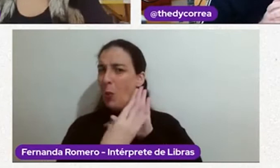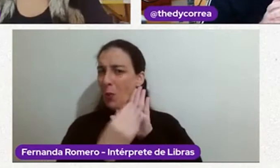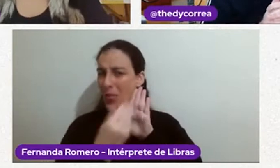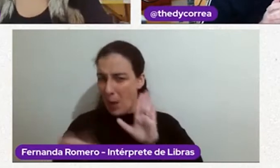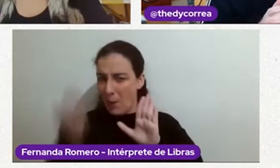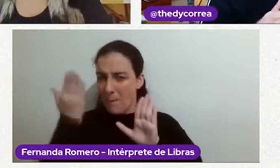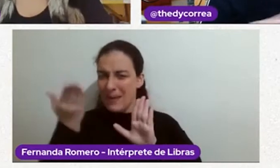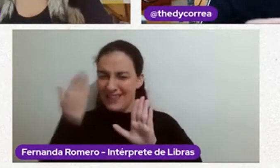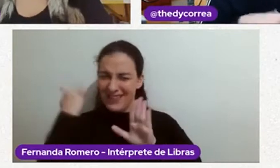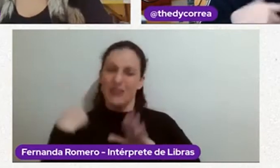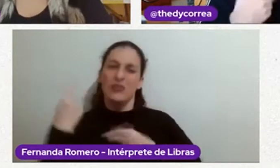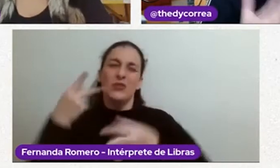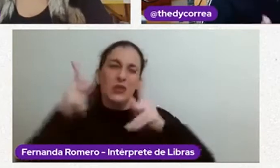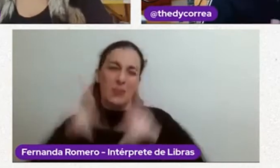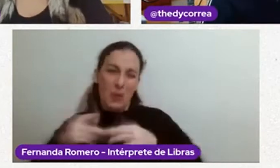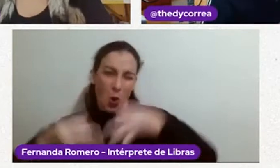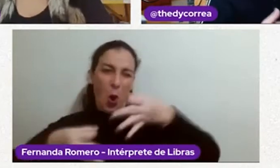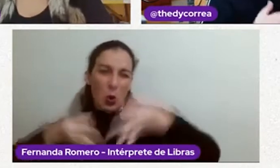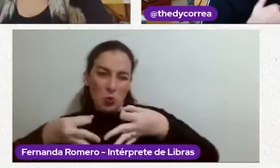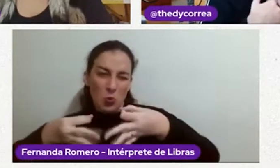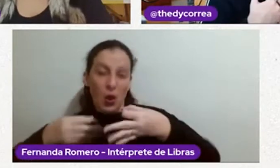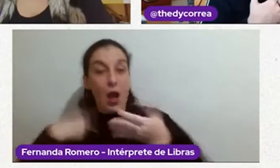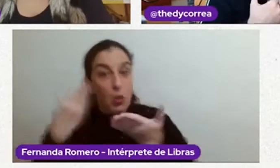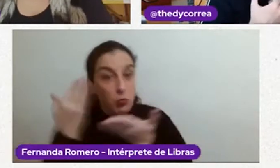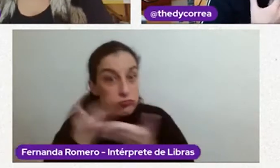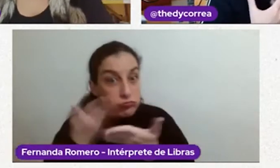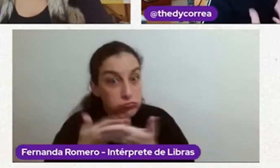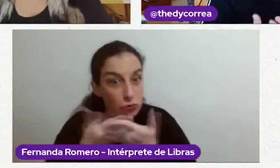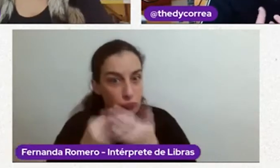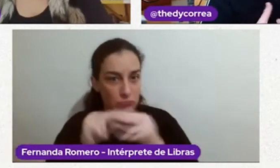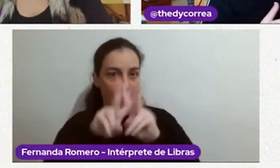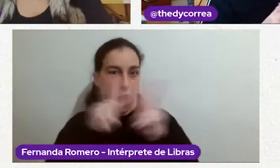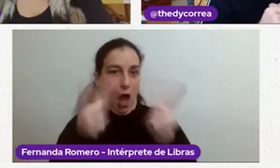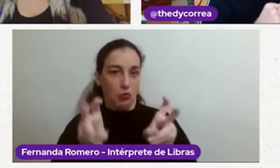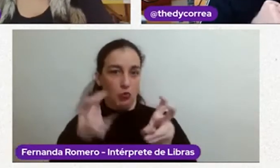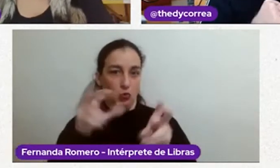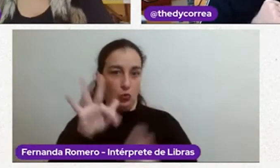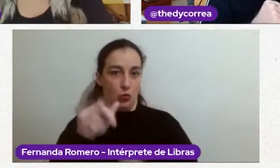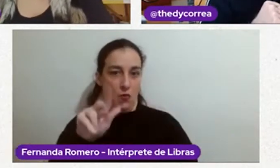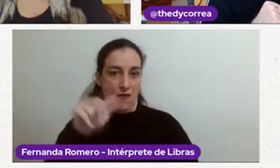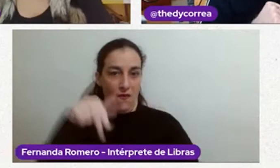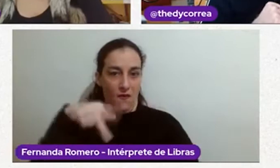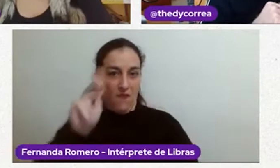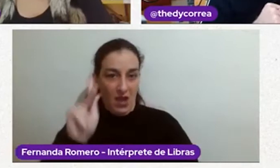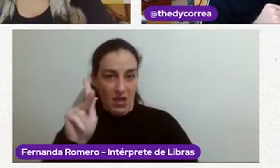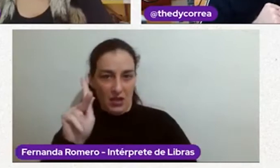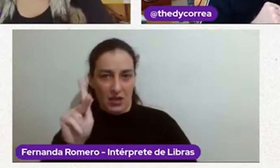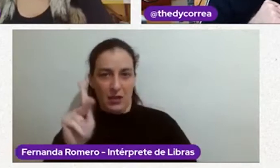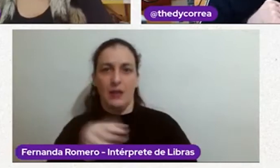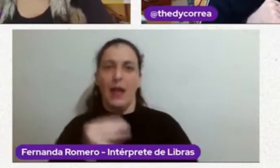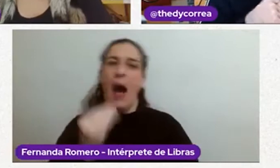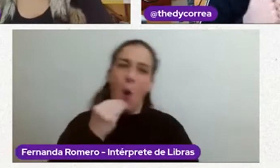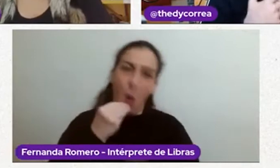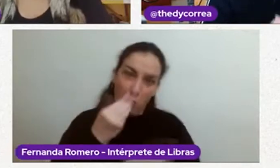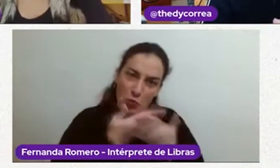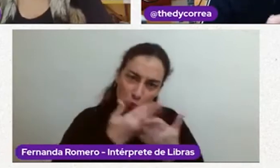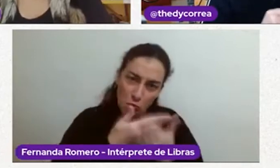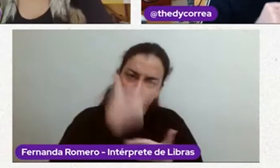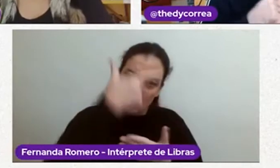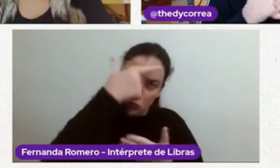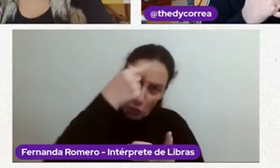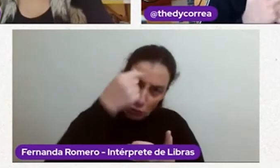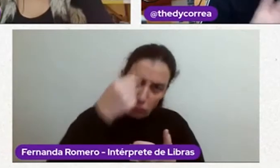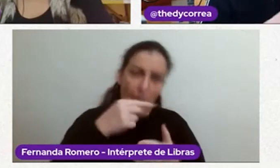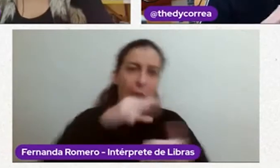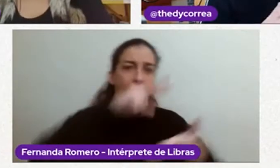tem um julgamento e tal. Eu fui estudar sobre o funk, li vários estudos acadêmicos sobre o funk, li livros